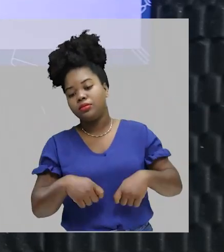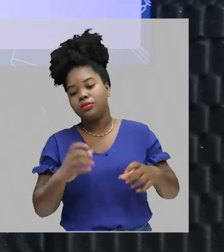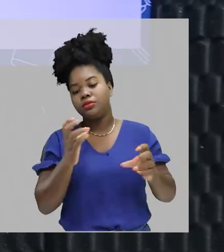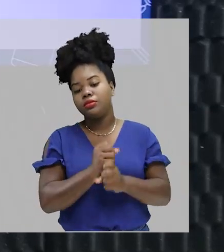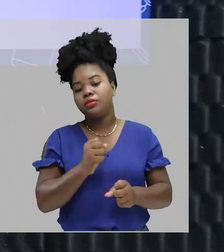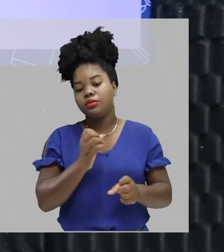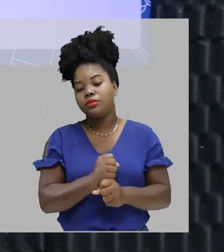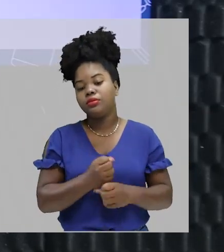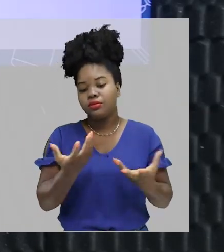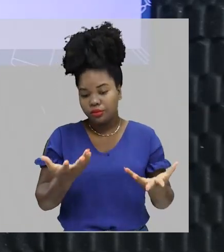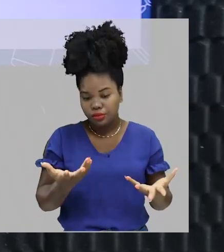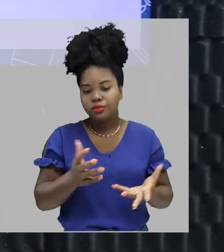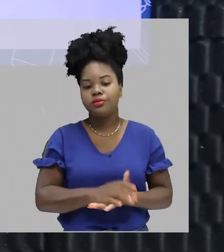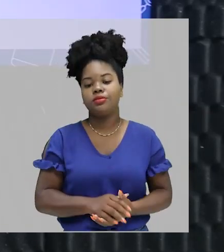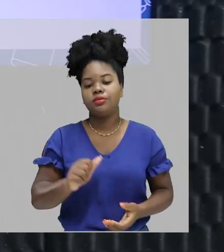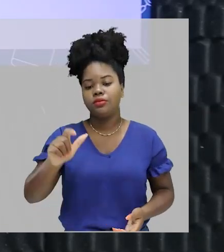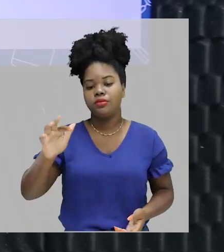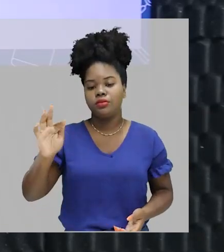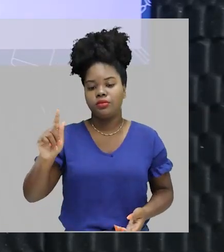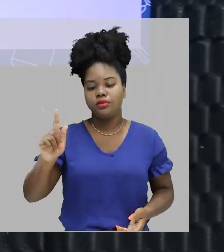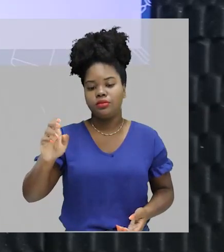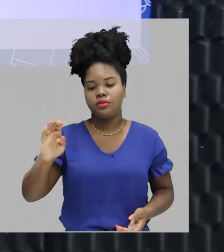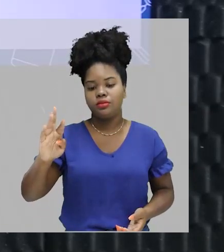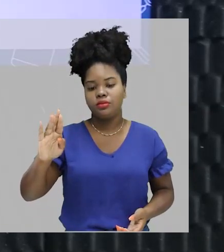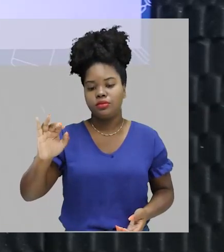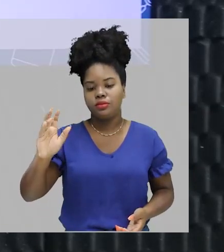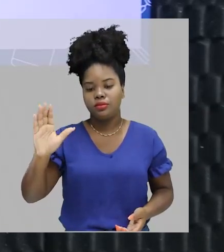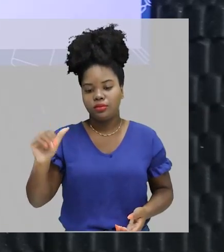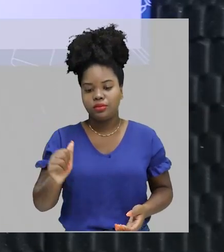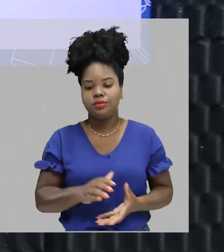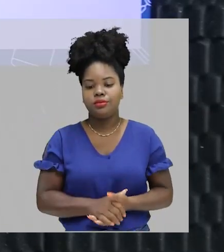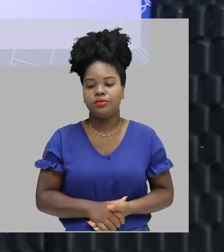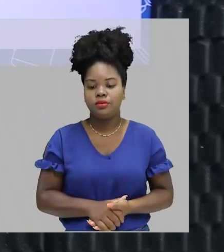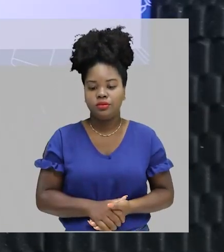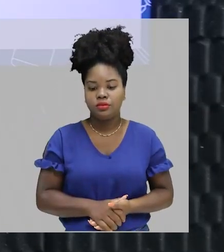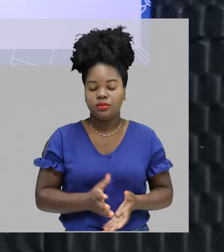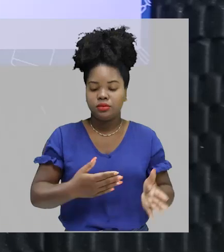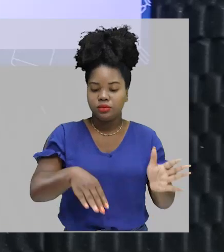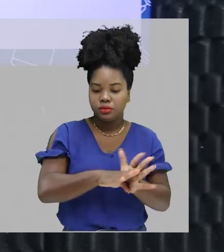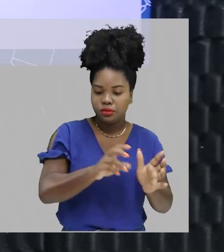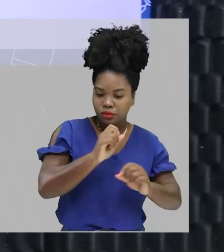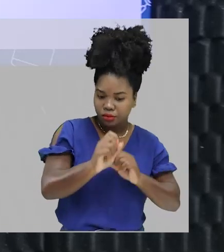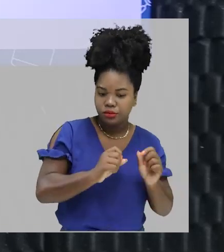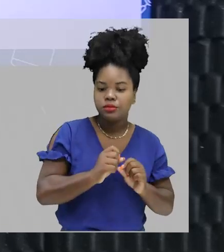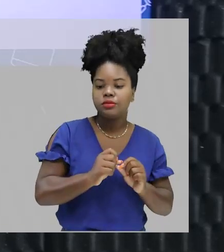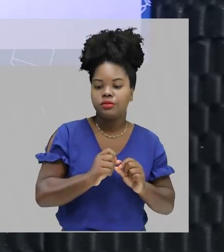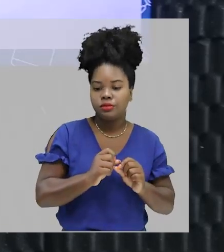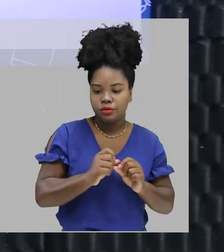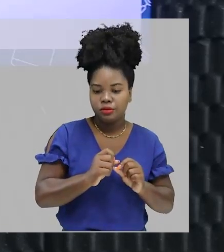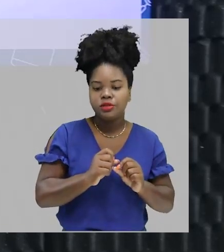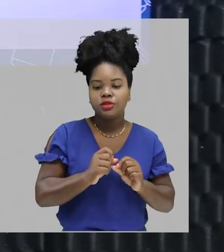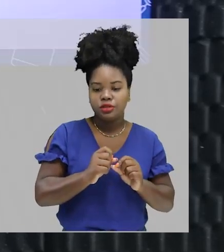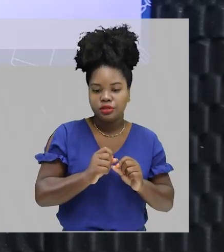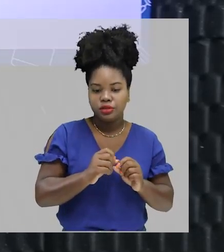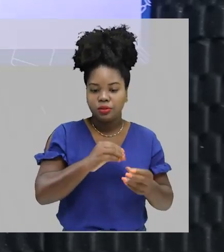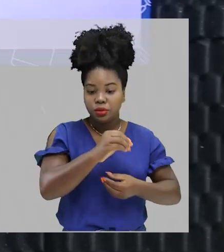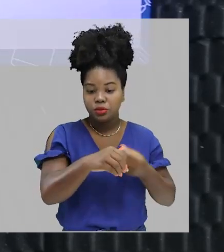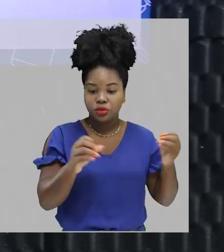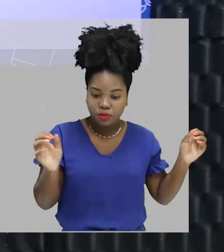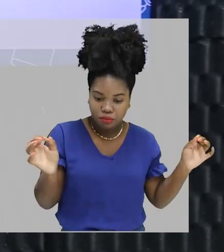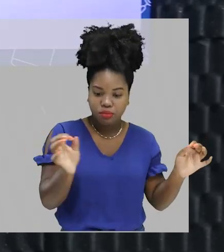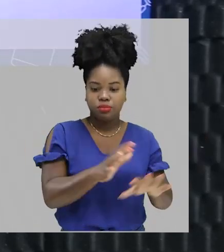somar algebricamente as etapas intermediárias, chegando na equação final, na